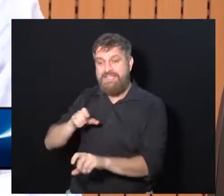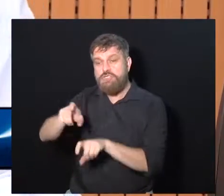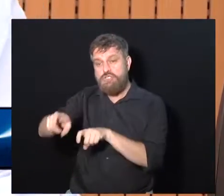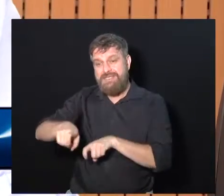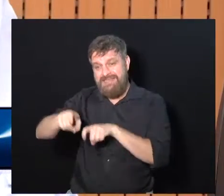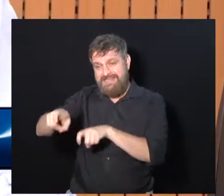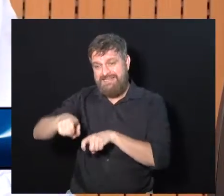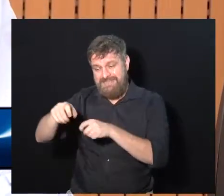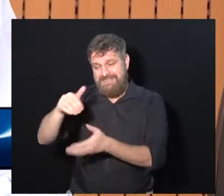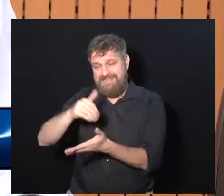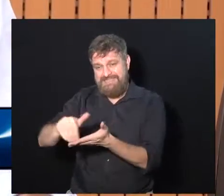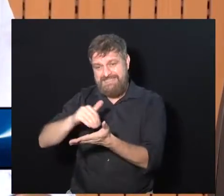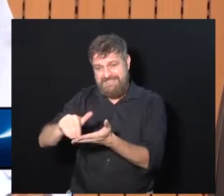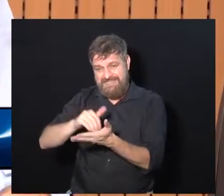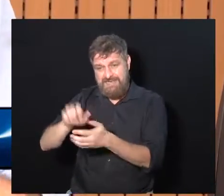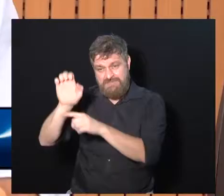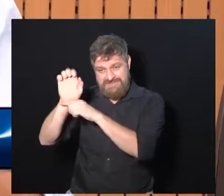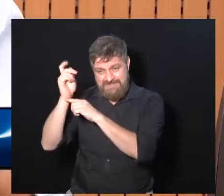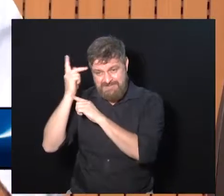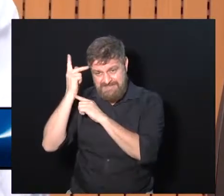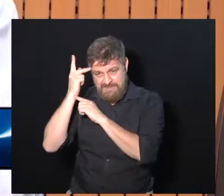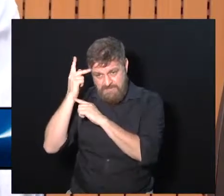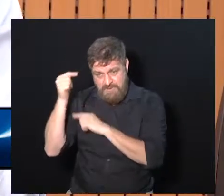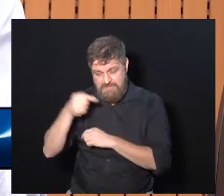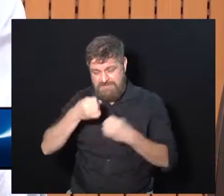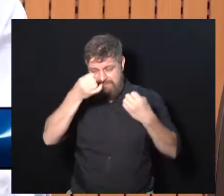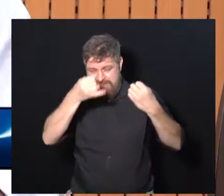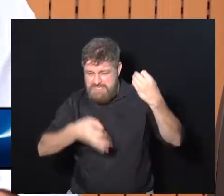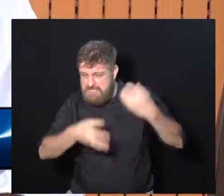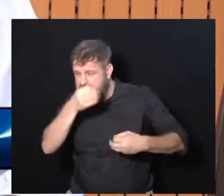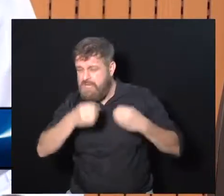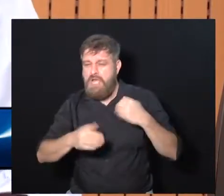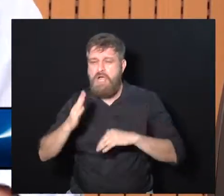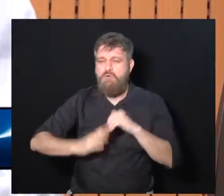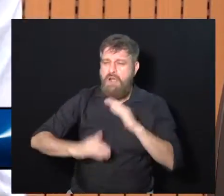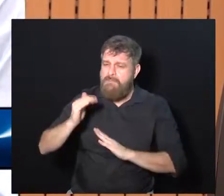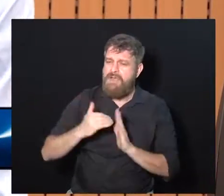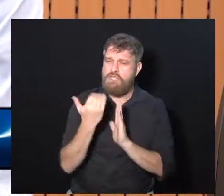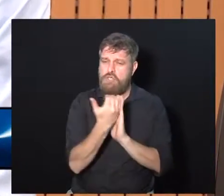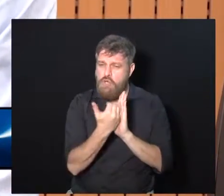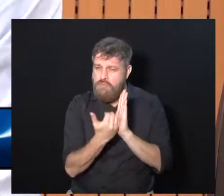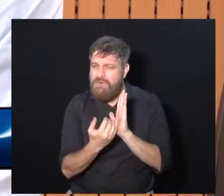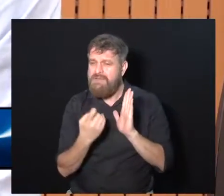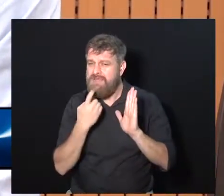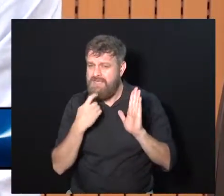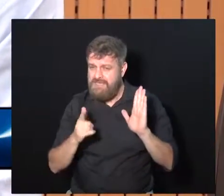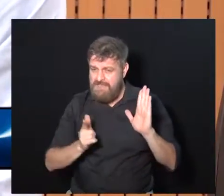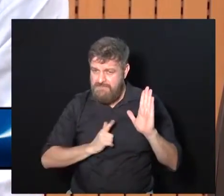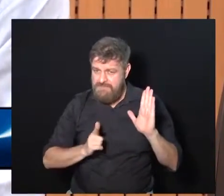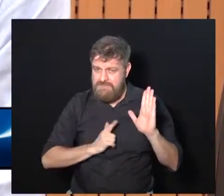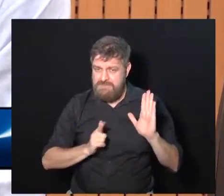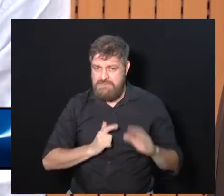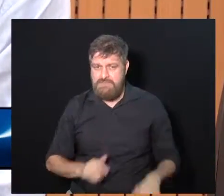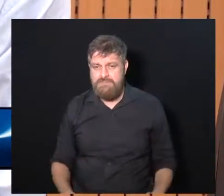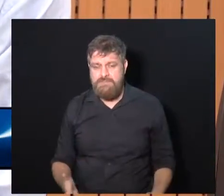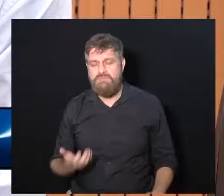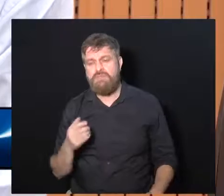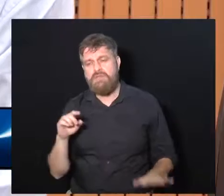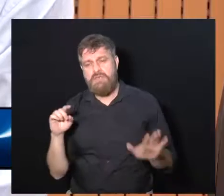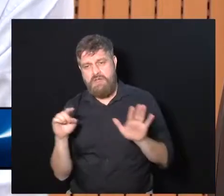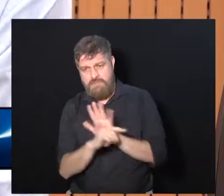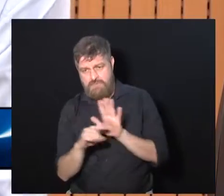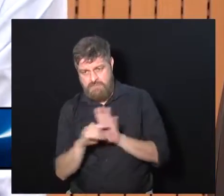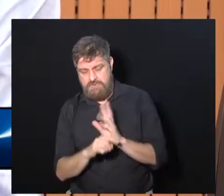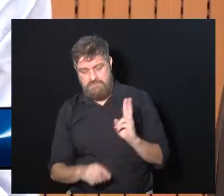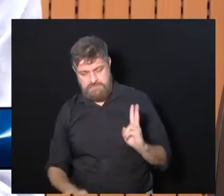Agricultura, falando um pouco da importância dessa prática e desse programa na nossa cidade. Eu queria, Érica e Maria